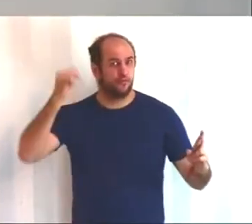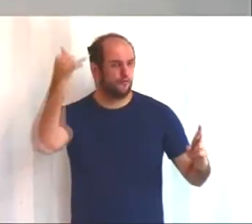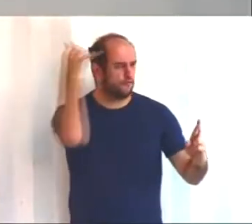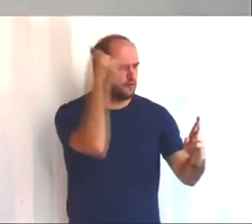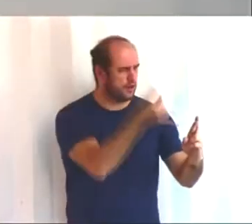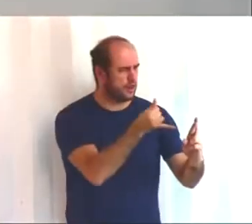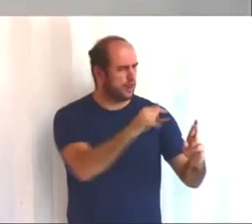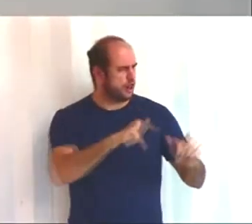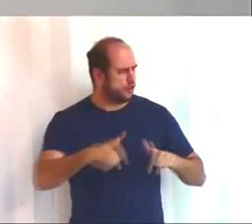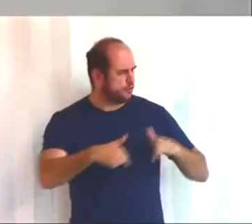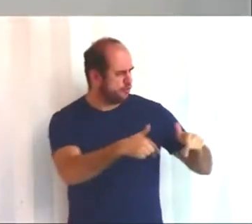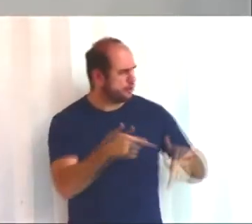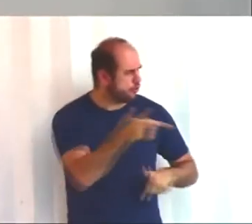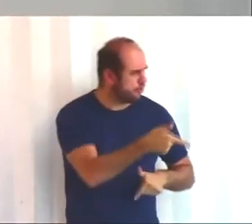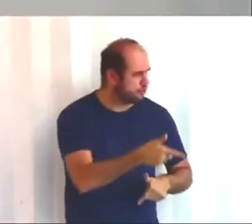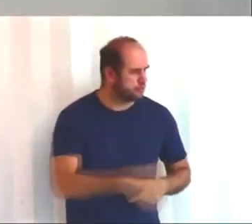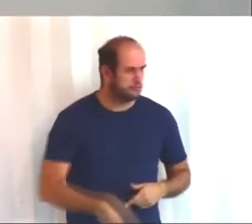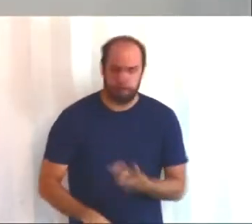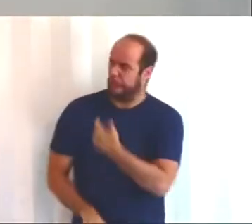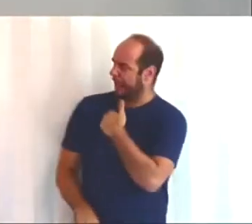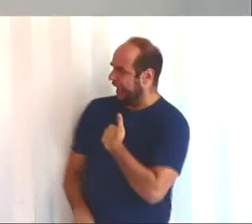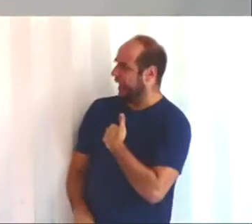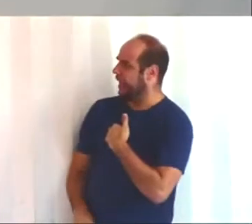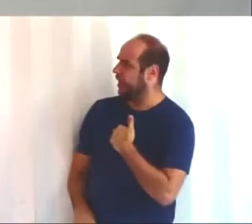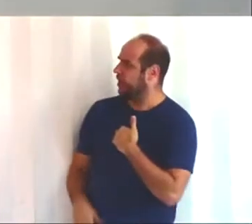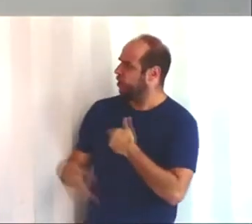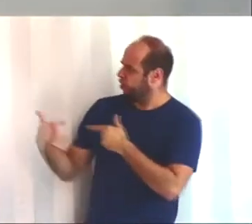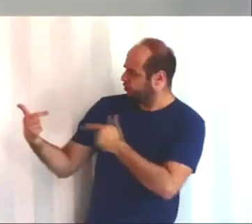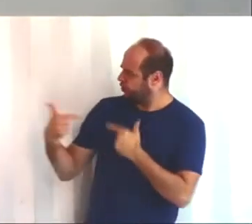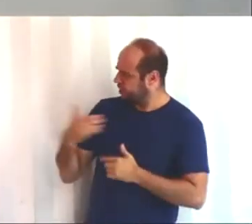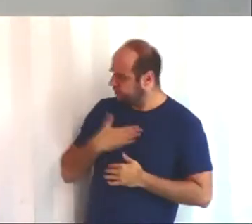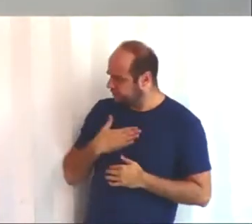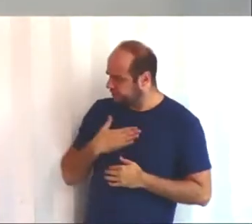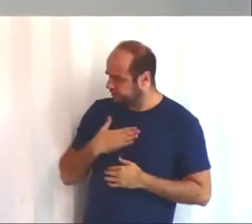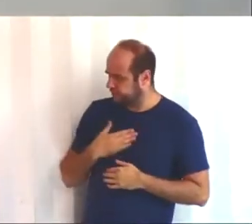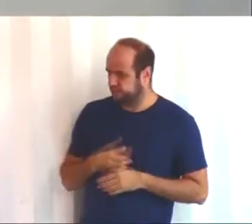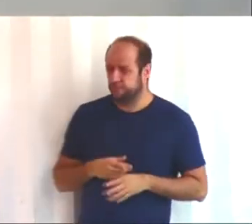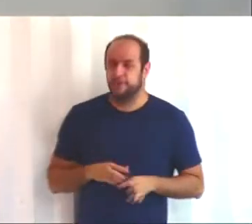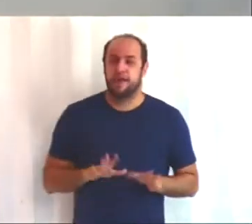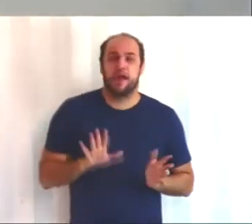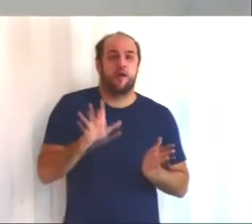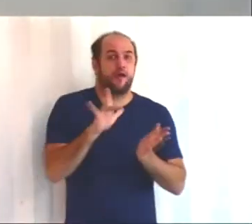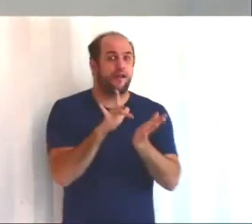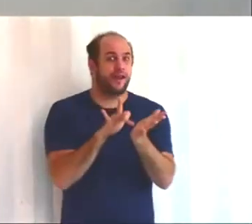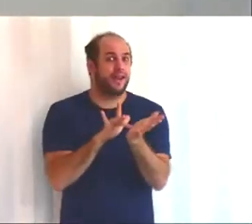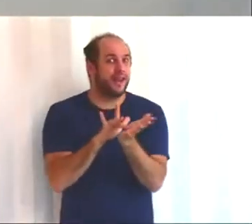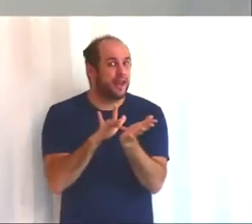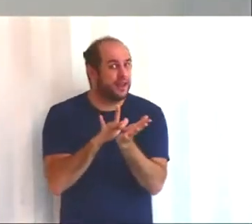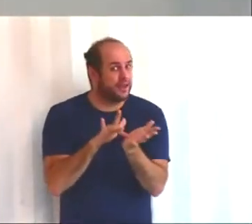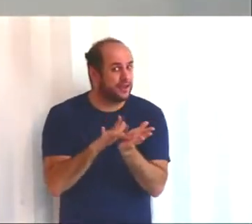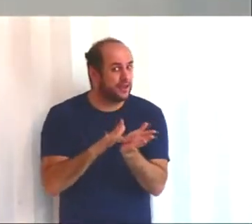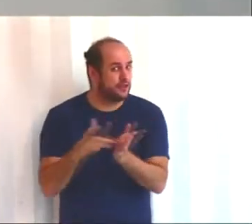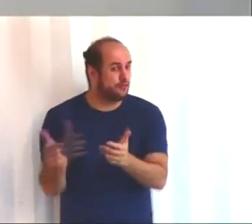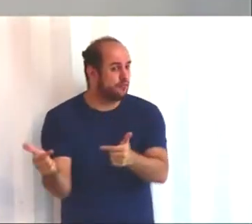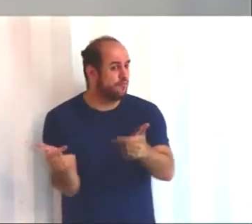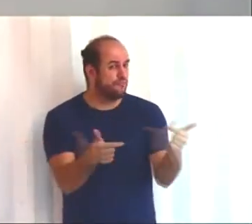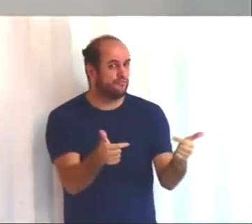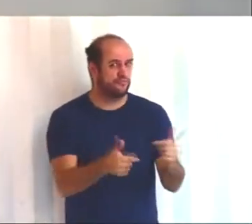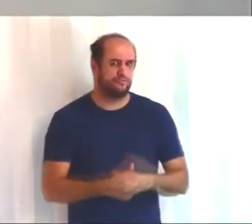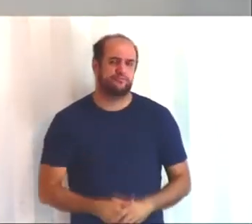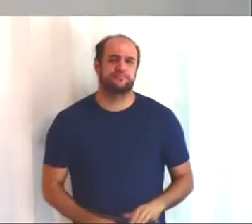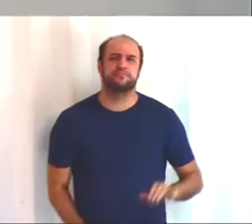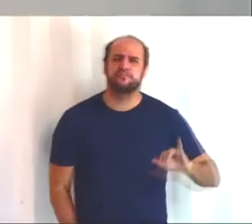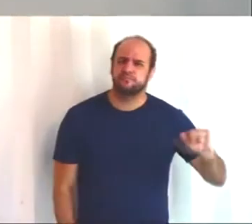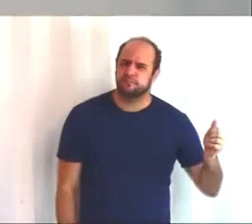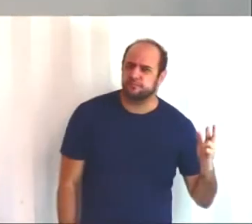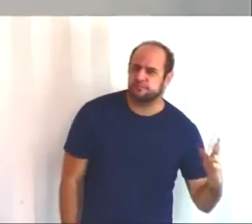mas contra mim? Não é contra Jerusalém, não é contra todos, é que os inimigos que Deus está falando aqui, para Jeremias,